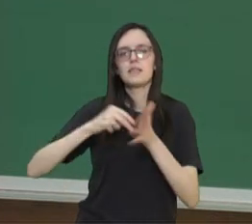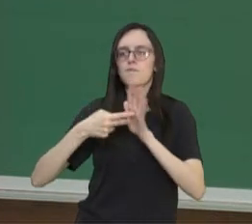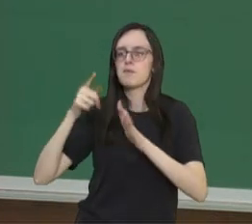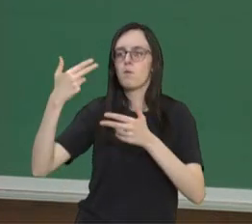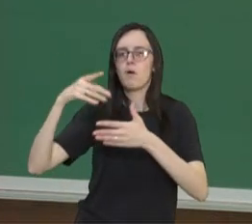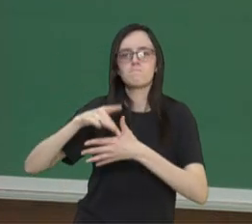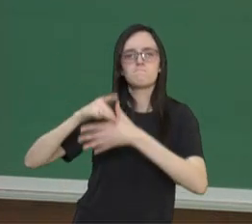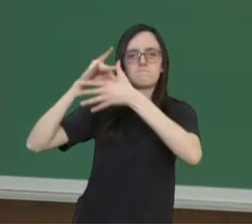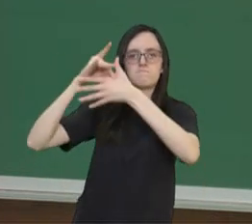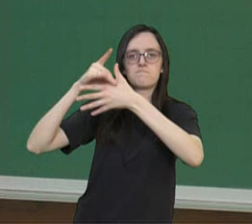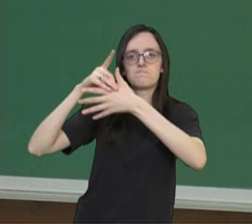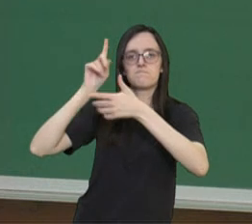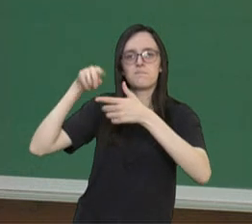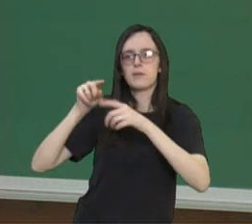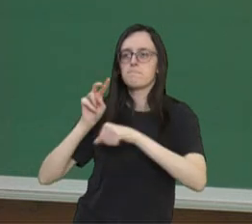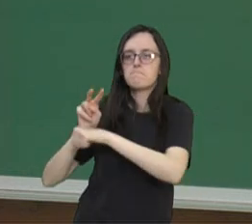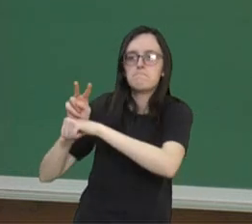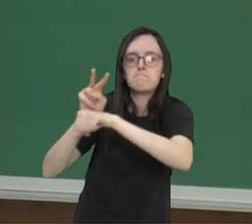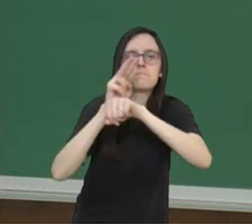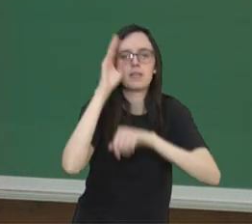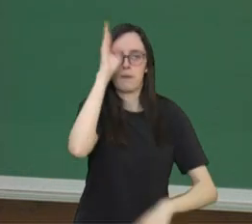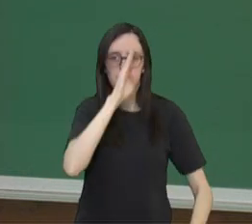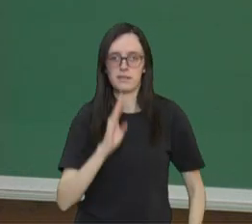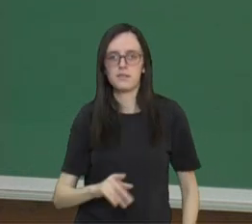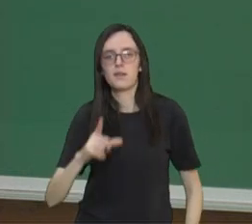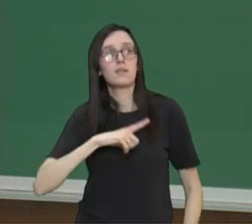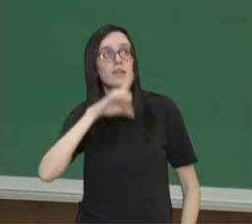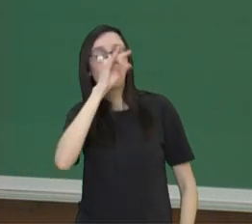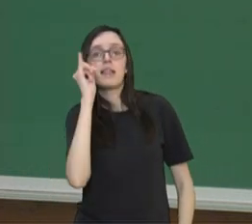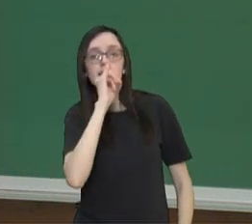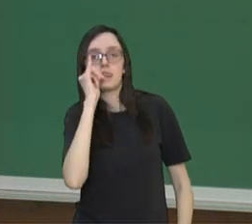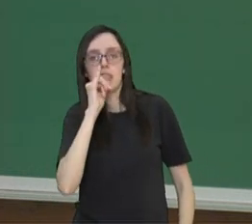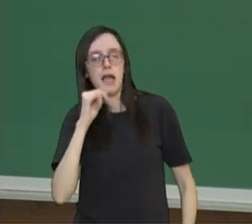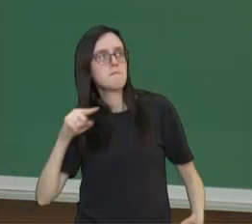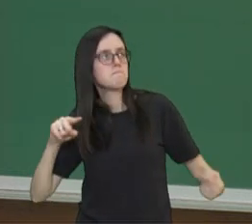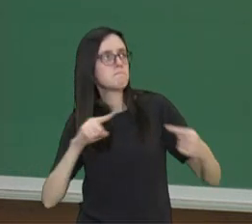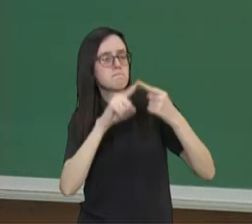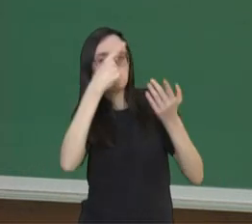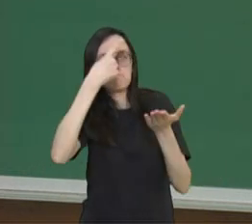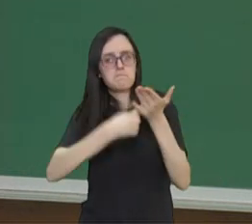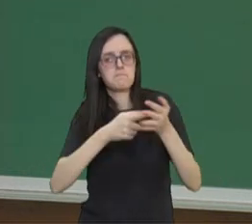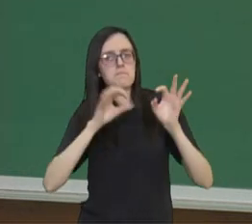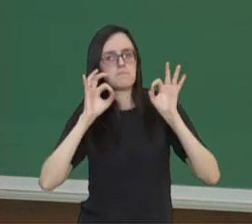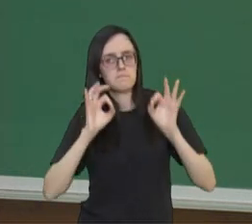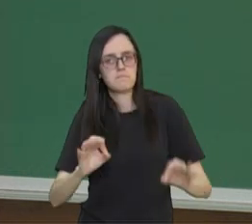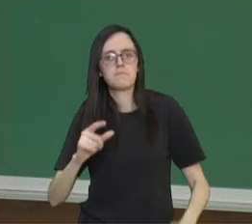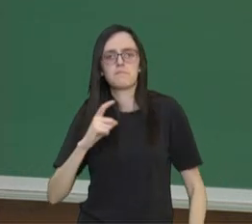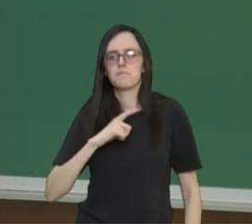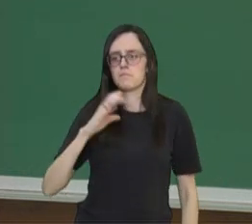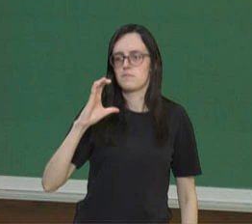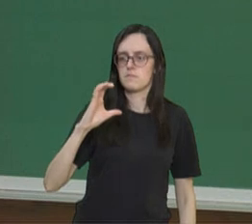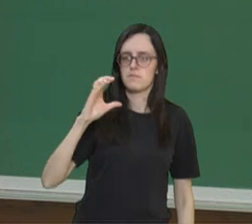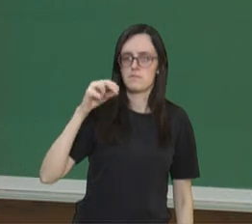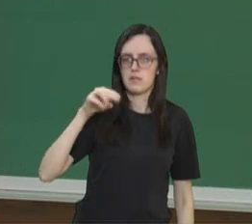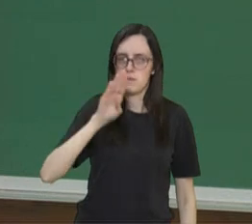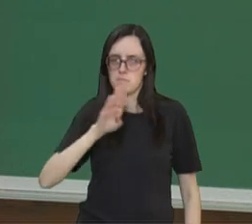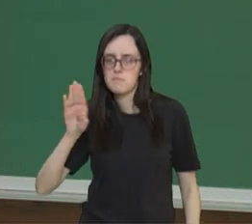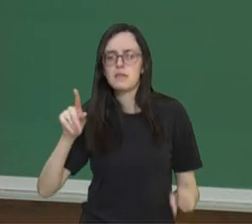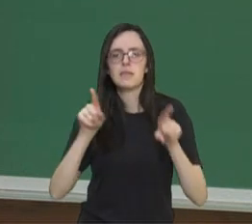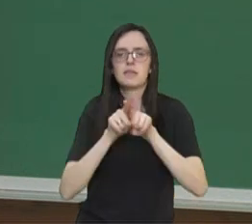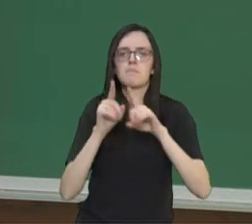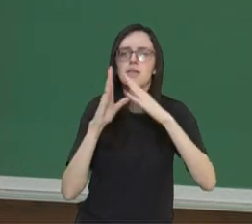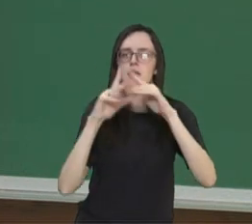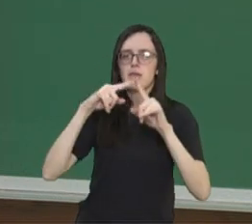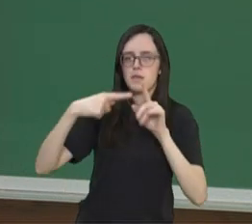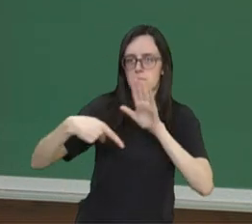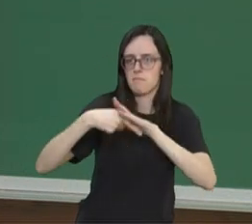no governo Getúlio Vargas que o Vaticano, em acordo com a CNBB e com a igreja no